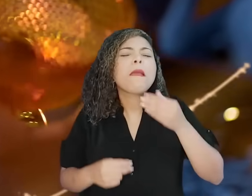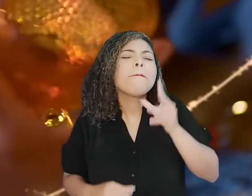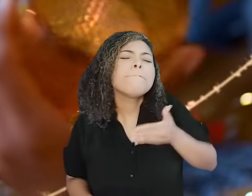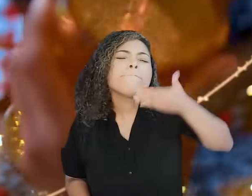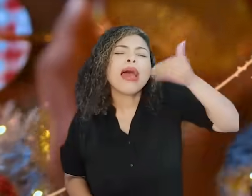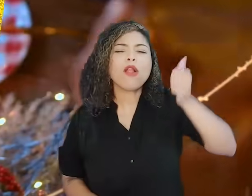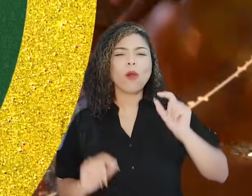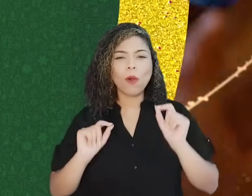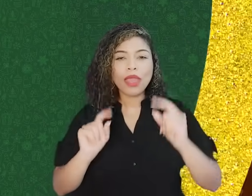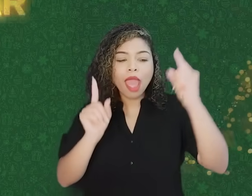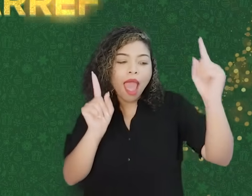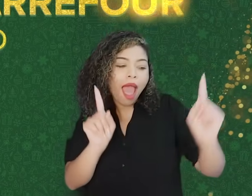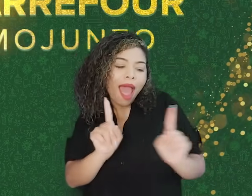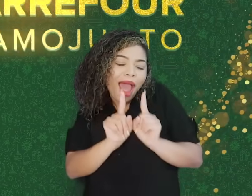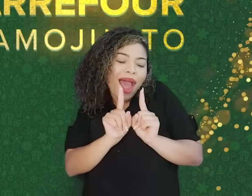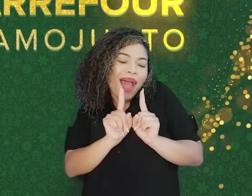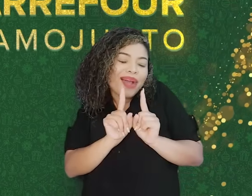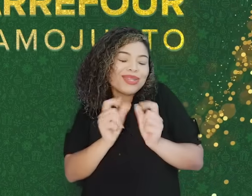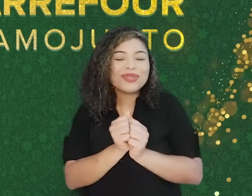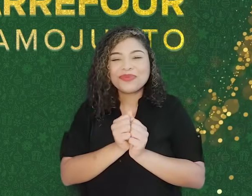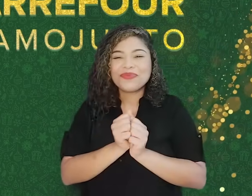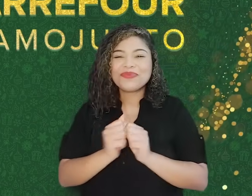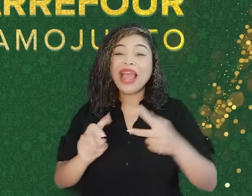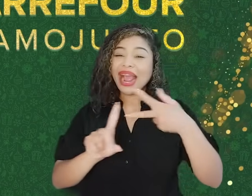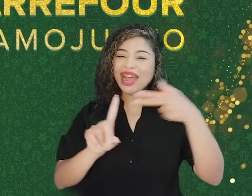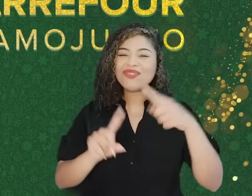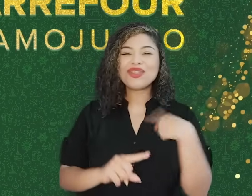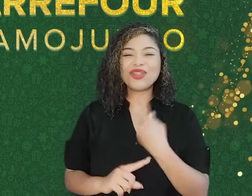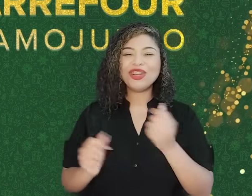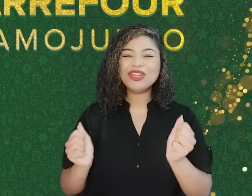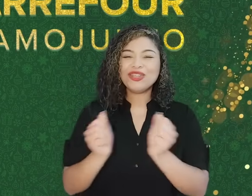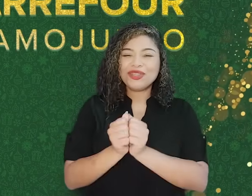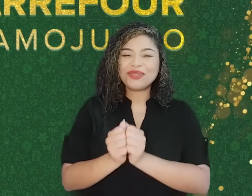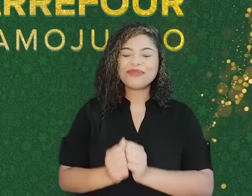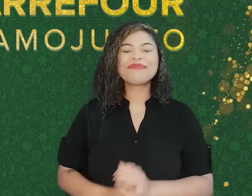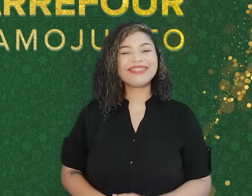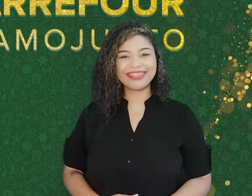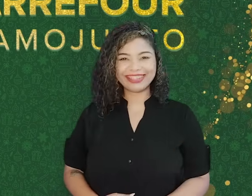nenhum presente é mais importante do que a presença. Carrefour, tamo junto.